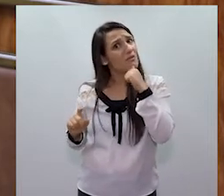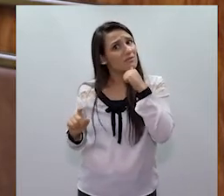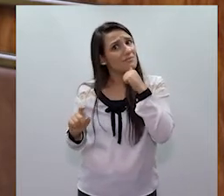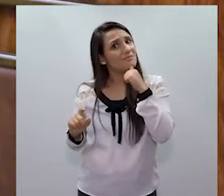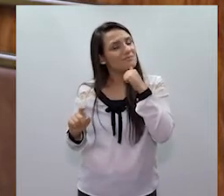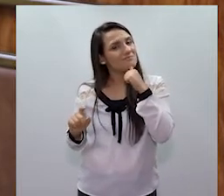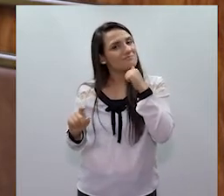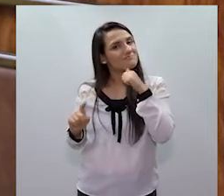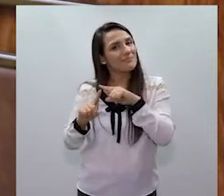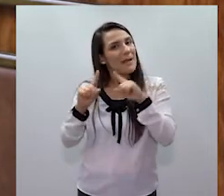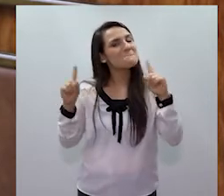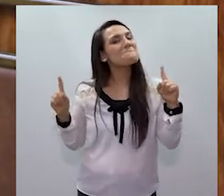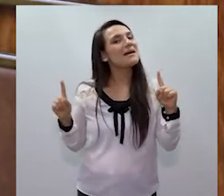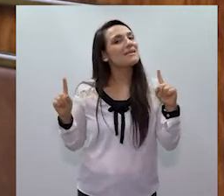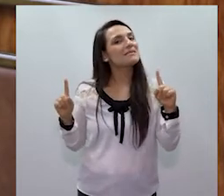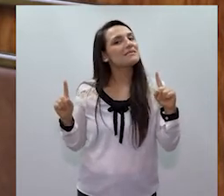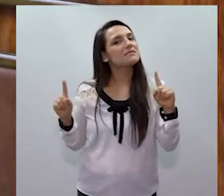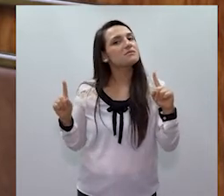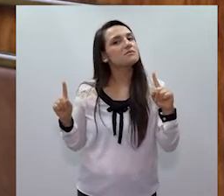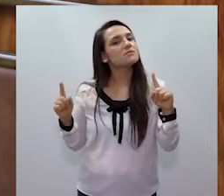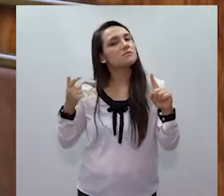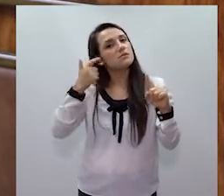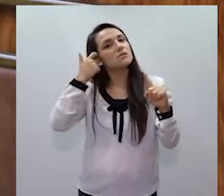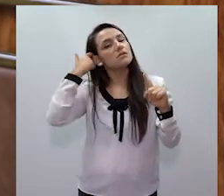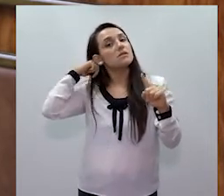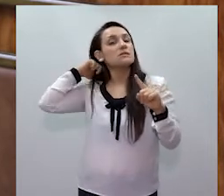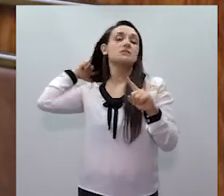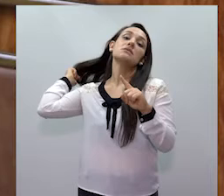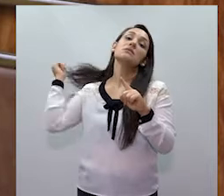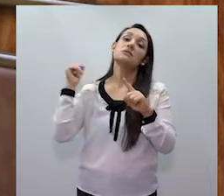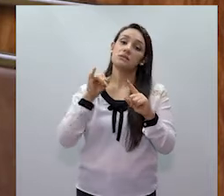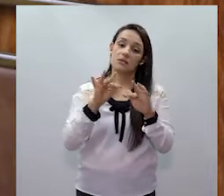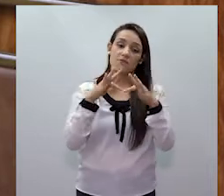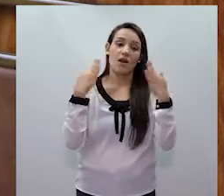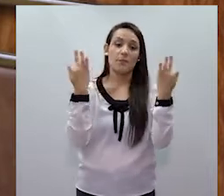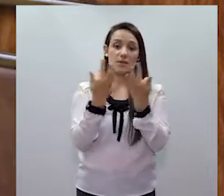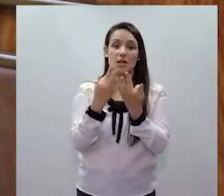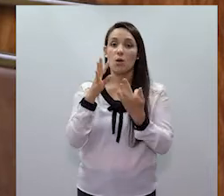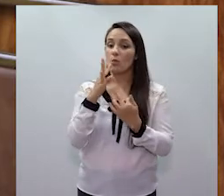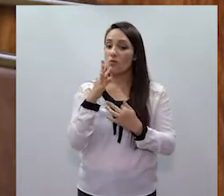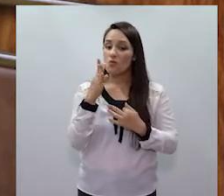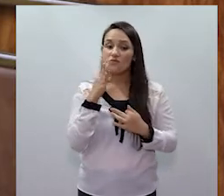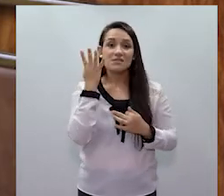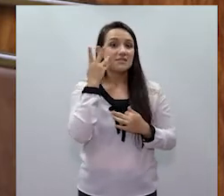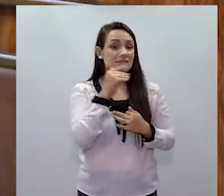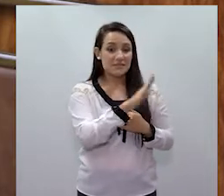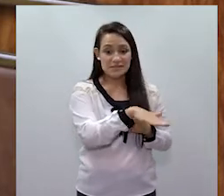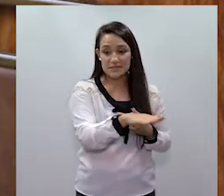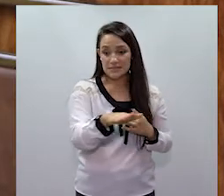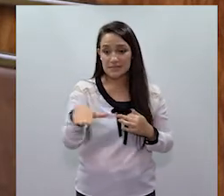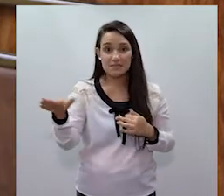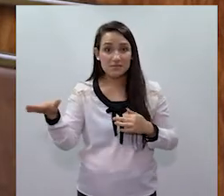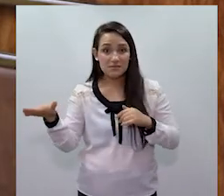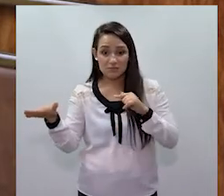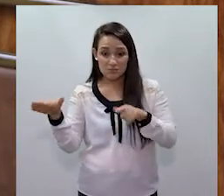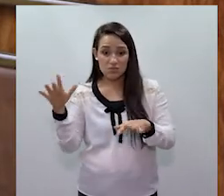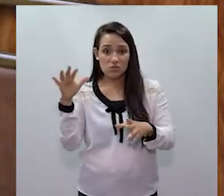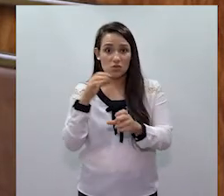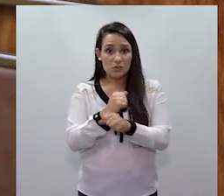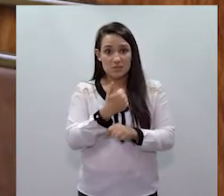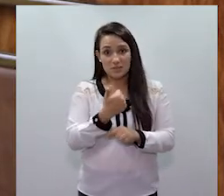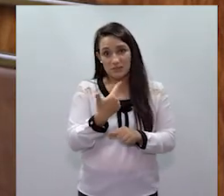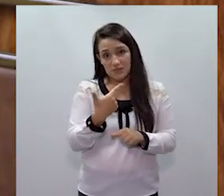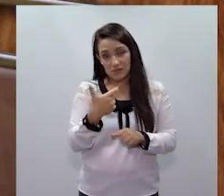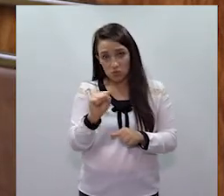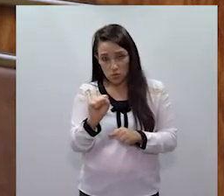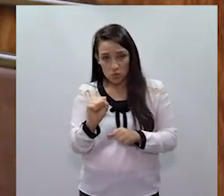bem maior. Agora, as pessoas que conhecerem as crianças que nós temos no estado de Mato Grosso do Sul, que são 128, e